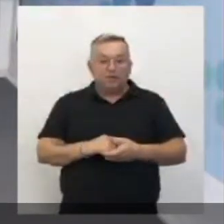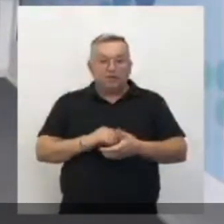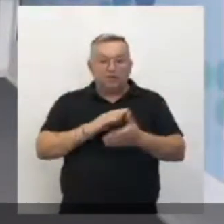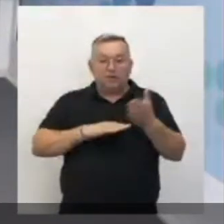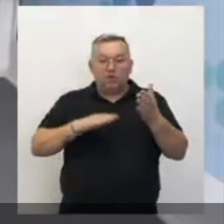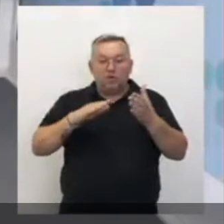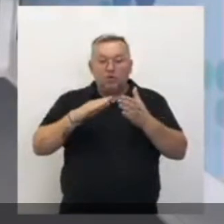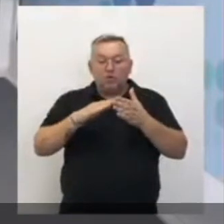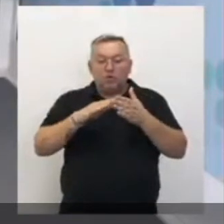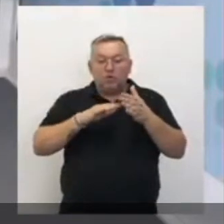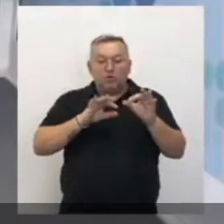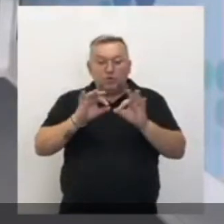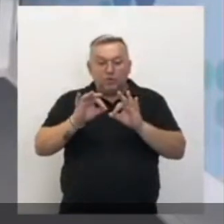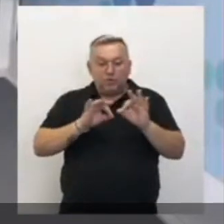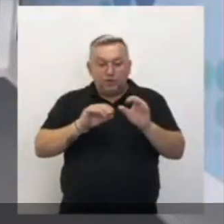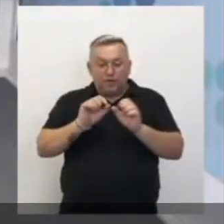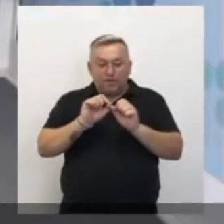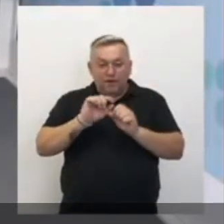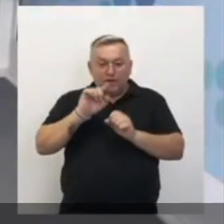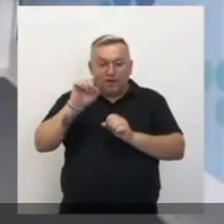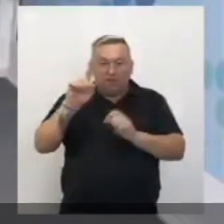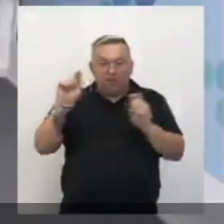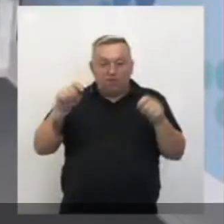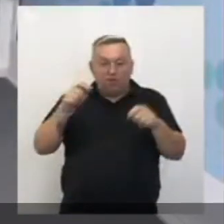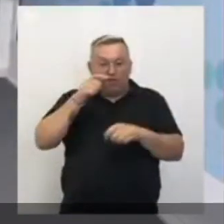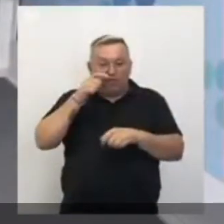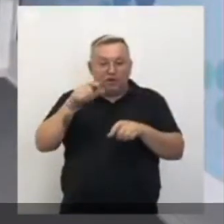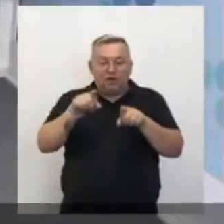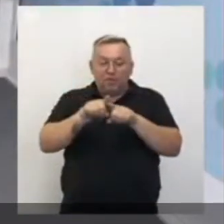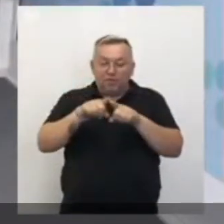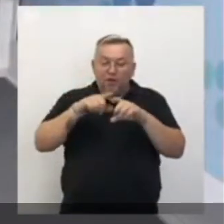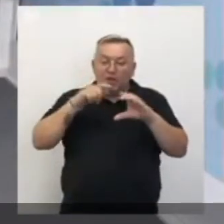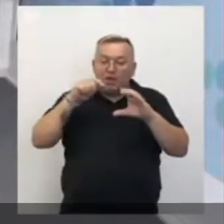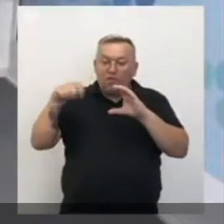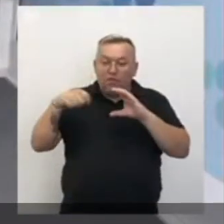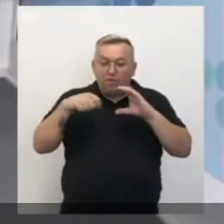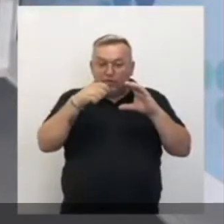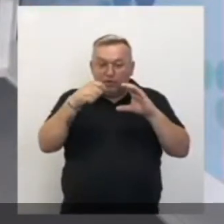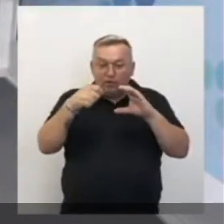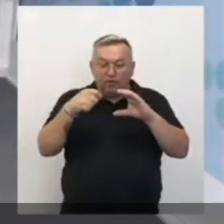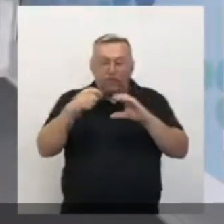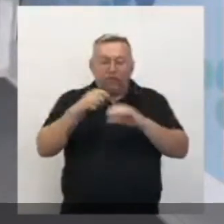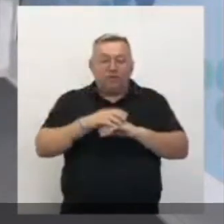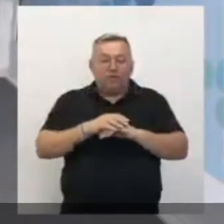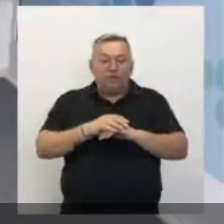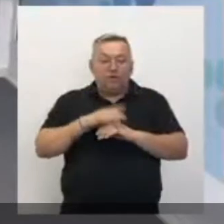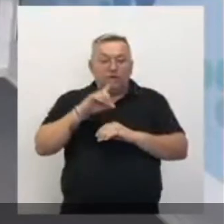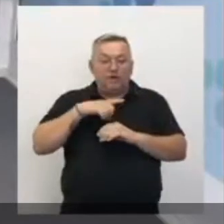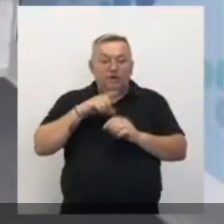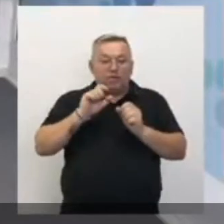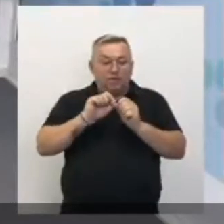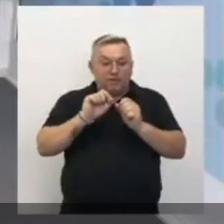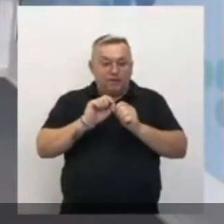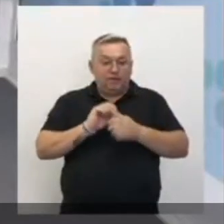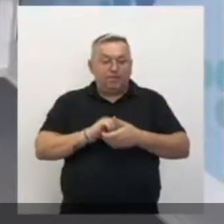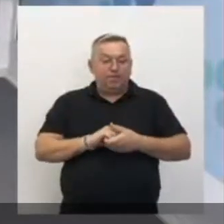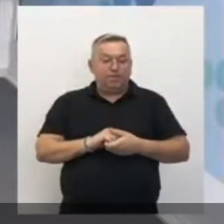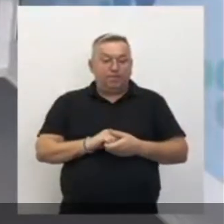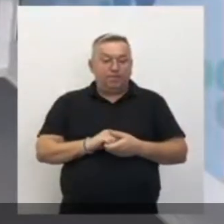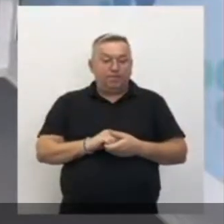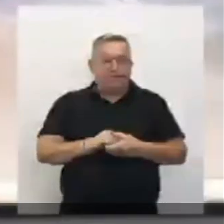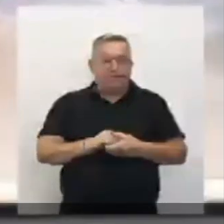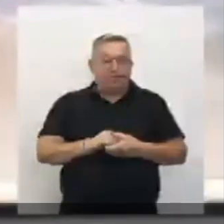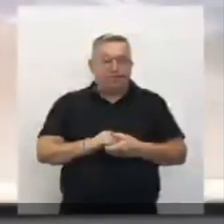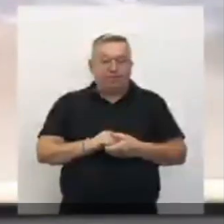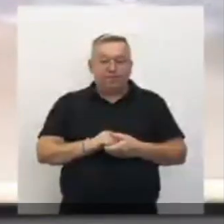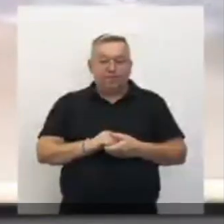tá toda a construção feita lá, vocês podem ver, tem inclusive um vídeo para orientar vocês nessa construção. Então, de novo, aí eu